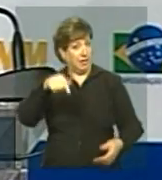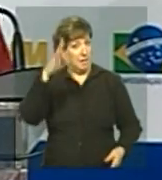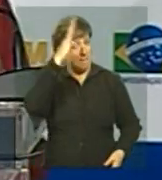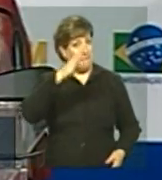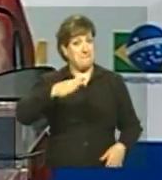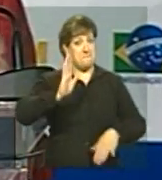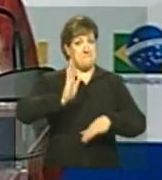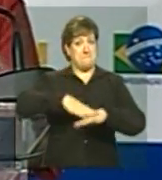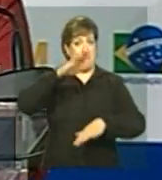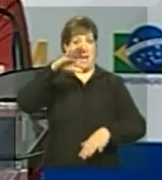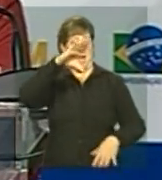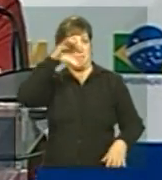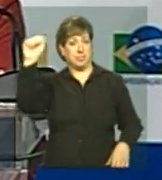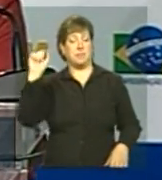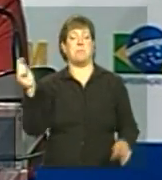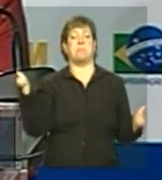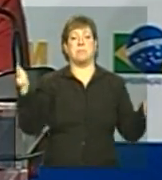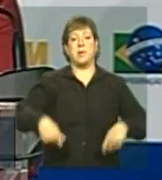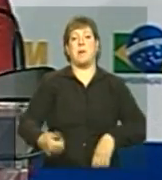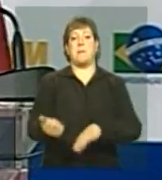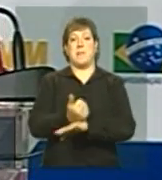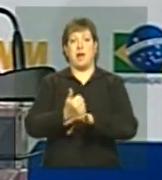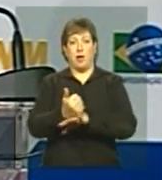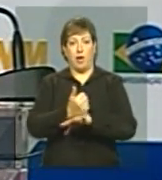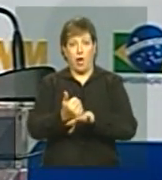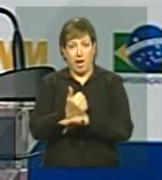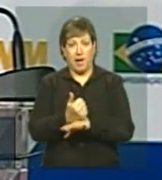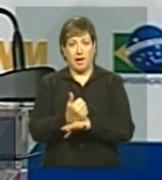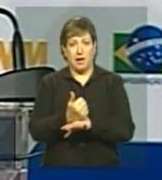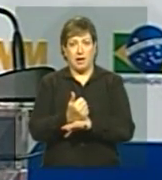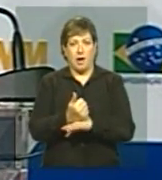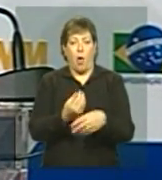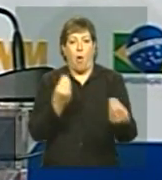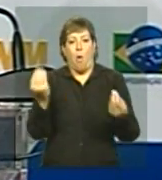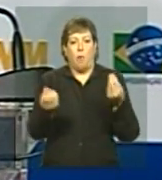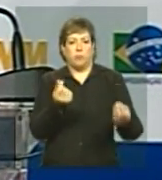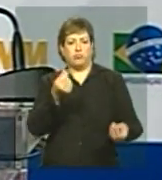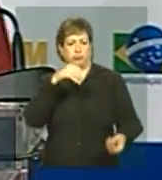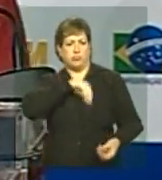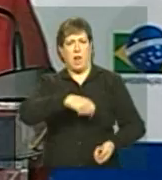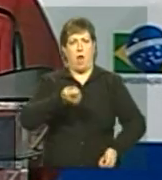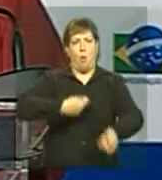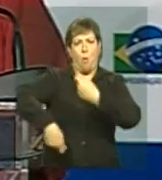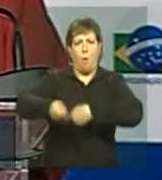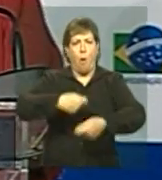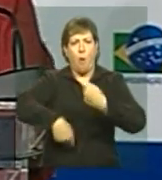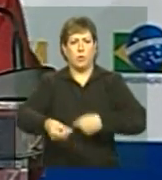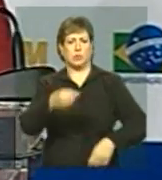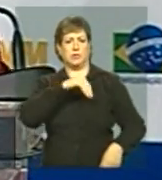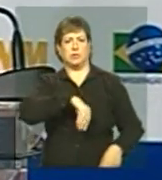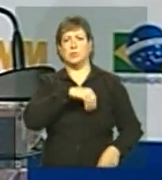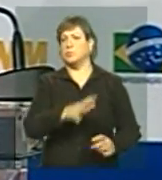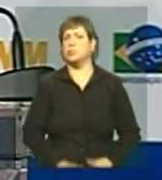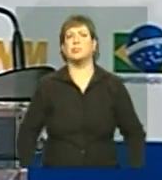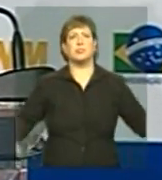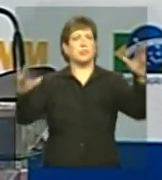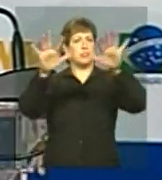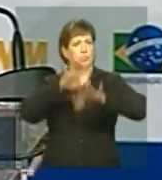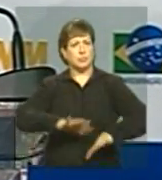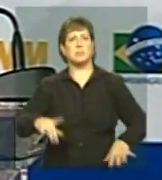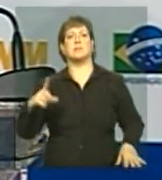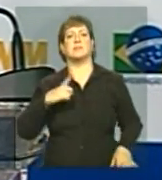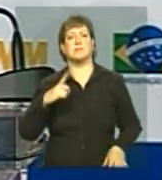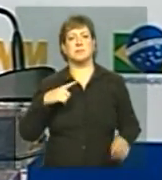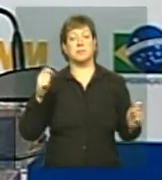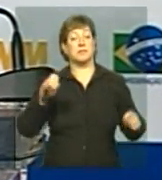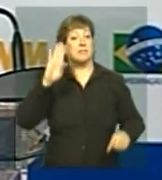mais capacidade de melhorar o seu perfil de renda, a sua distribuição de renda, desde que haja